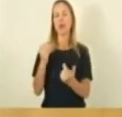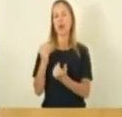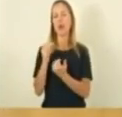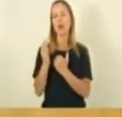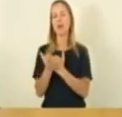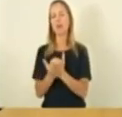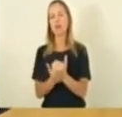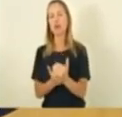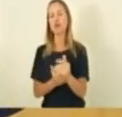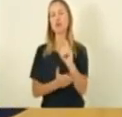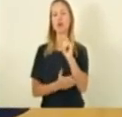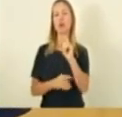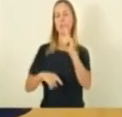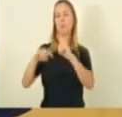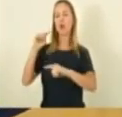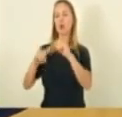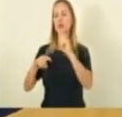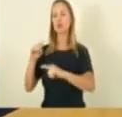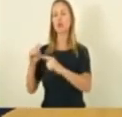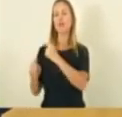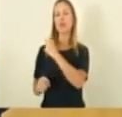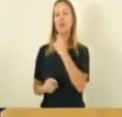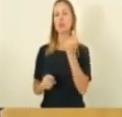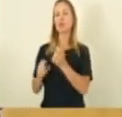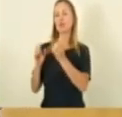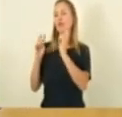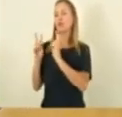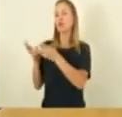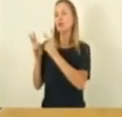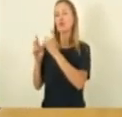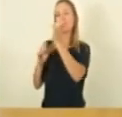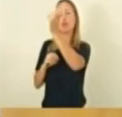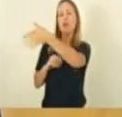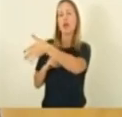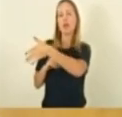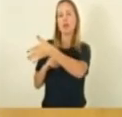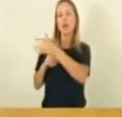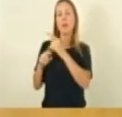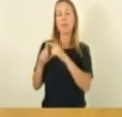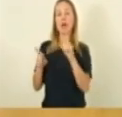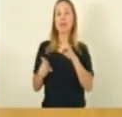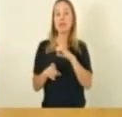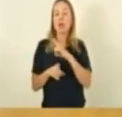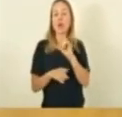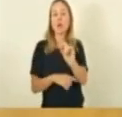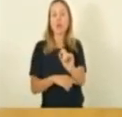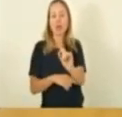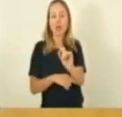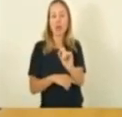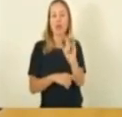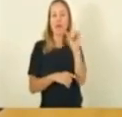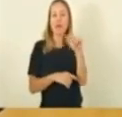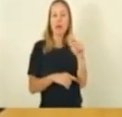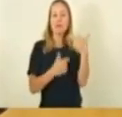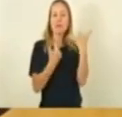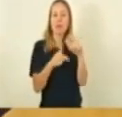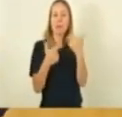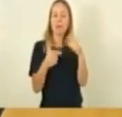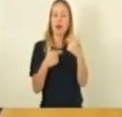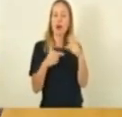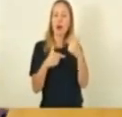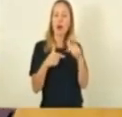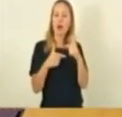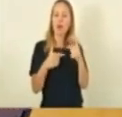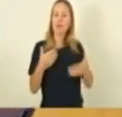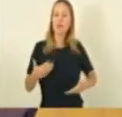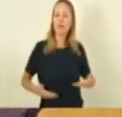de manter um produto vencido na prateleira, mas ele vive de colaboradores e às vezes o